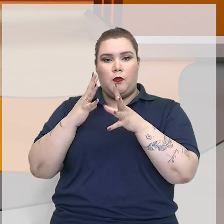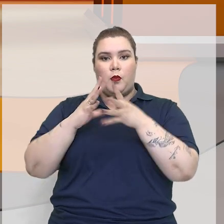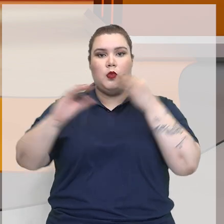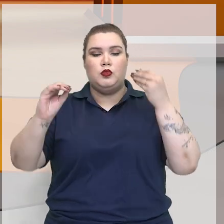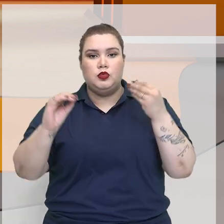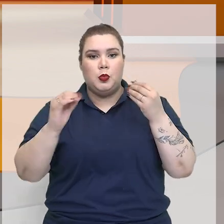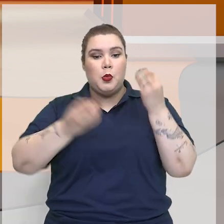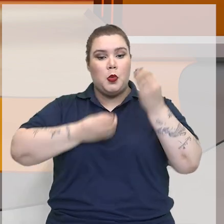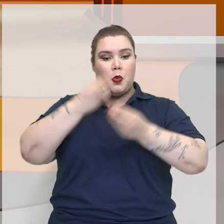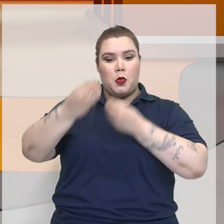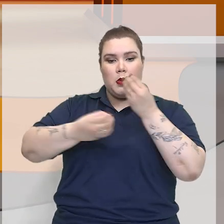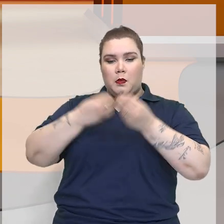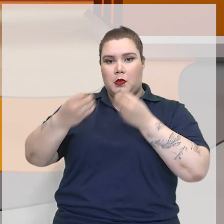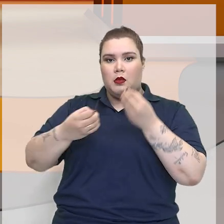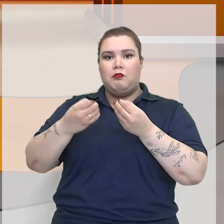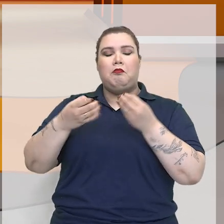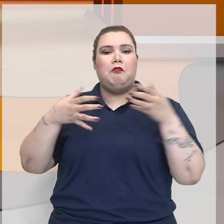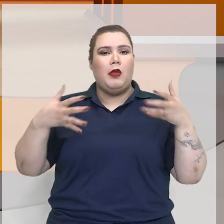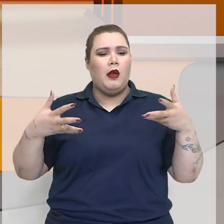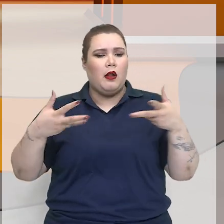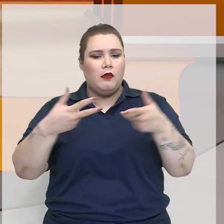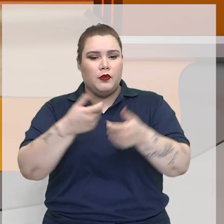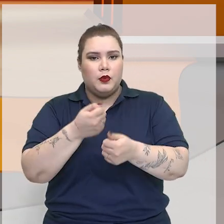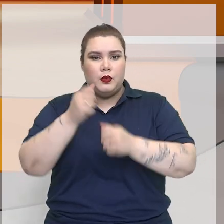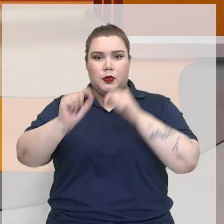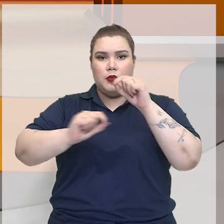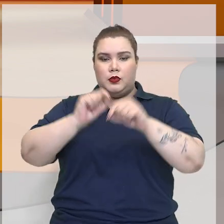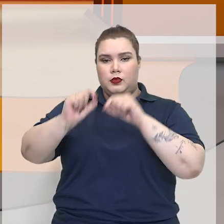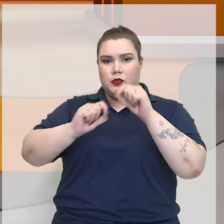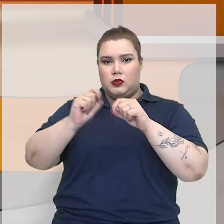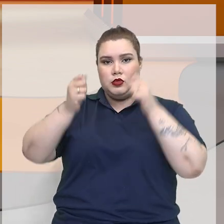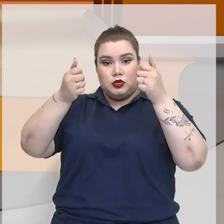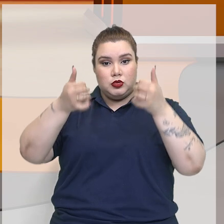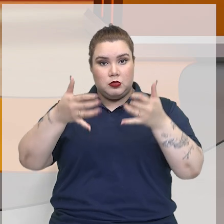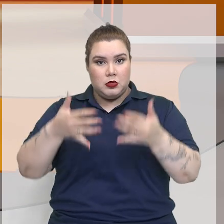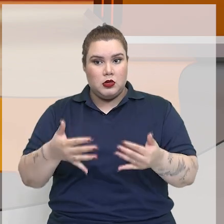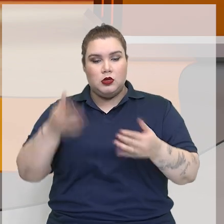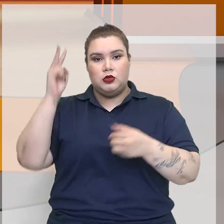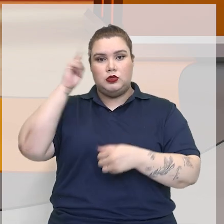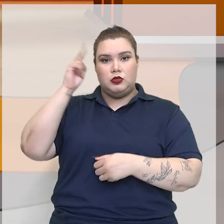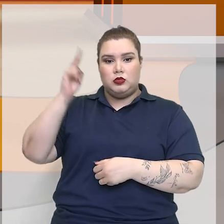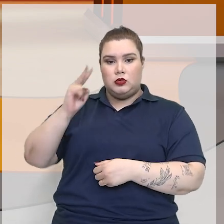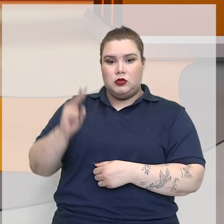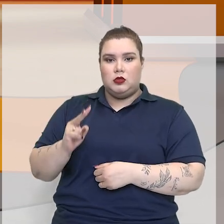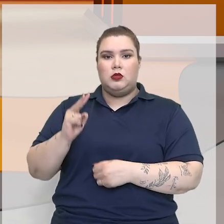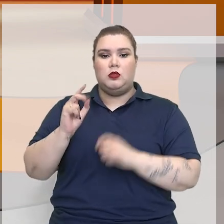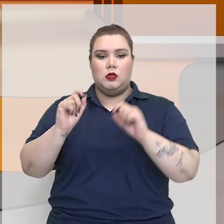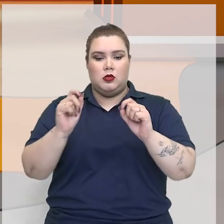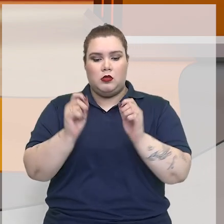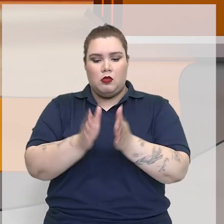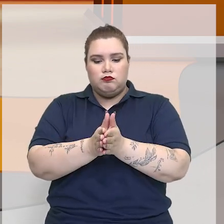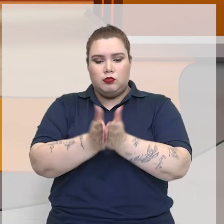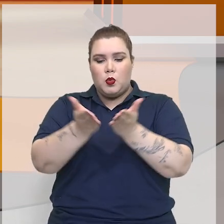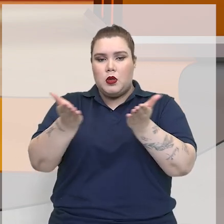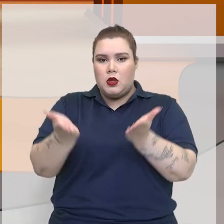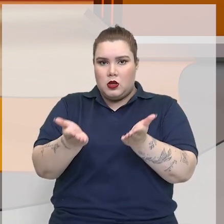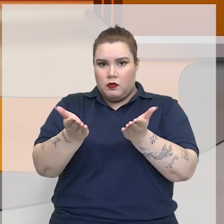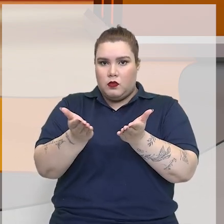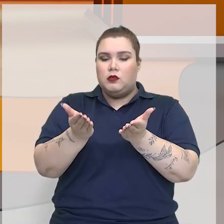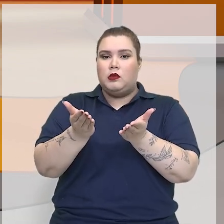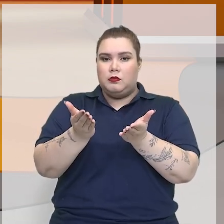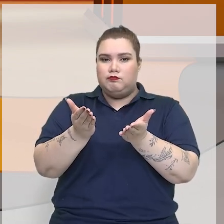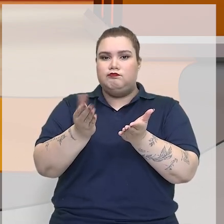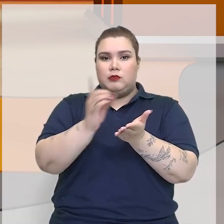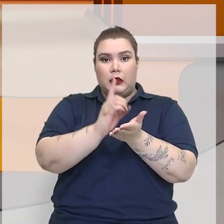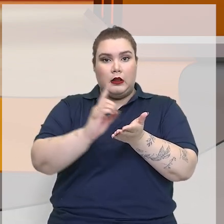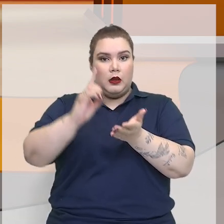uma forma emocionante, né, contada principalmente naquele que é o livro mais famoso do mundo,